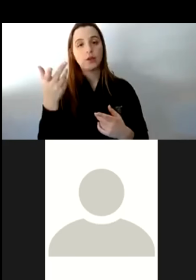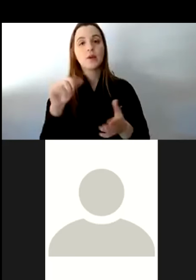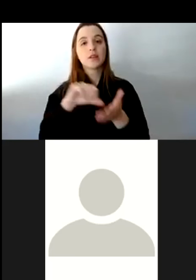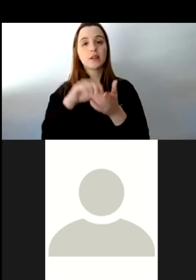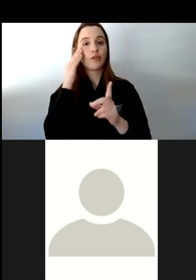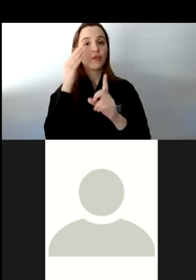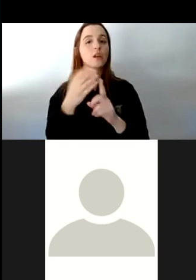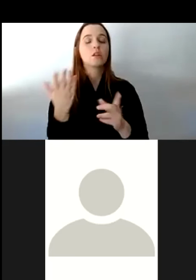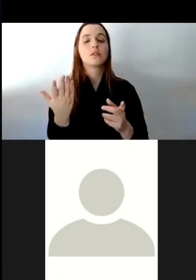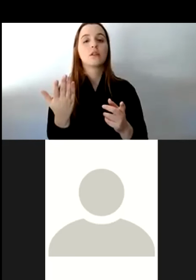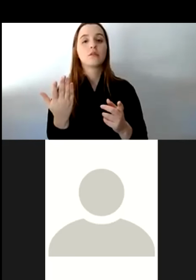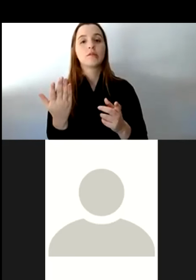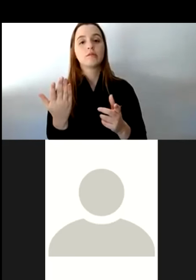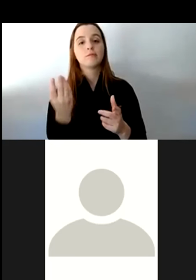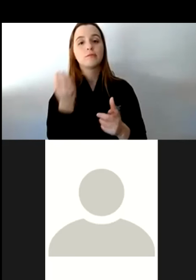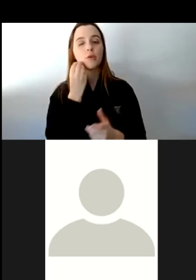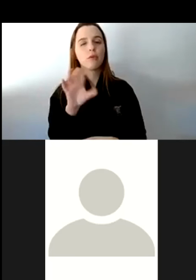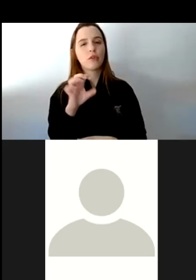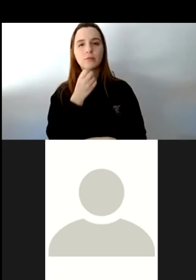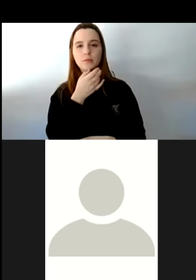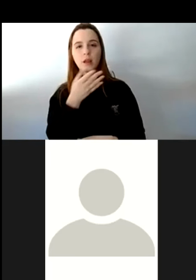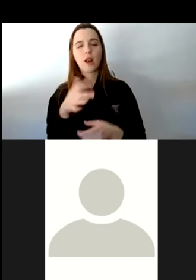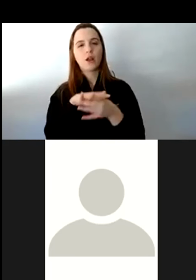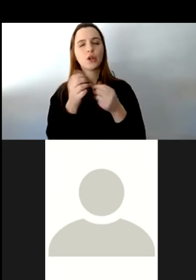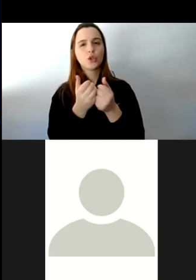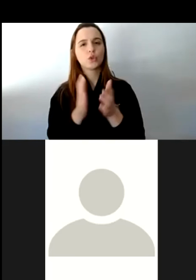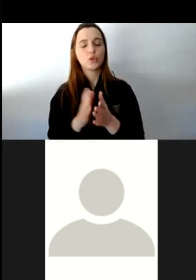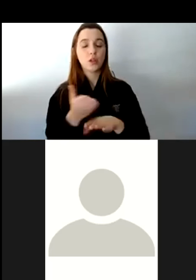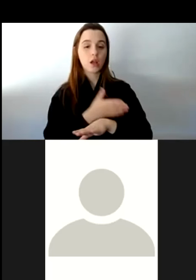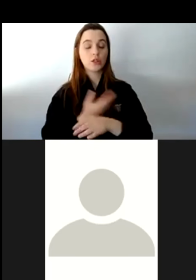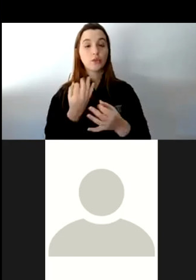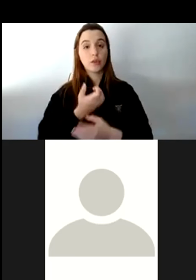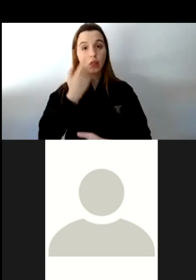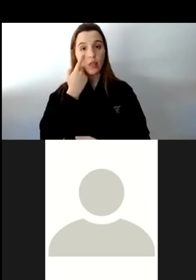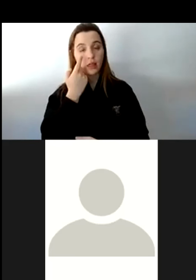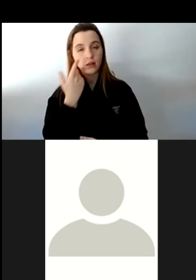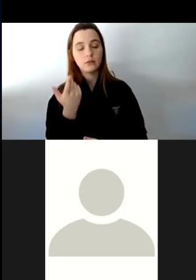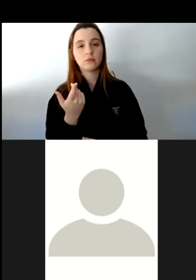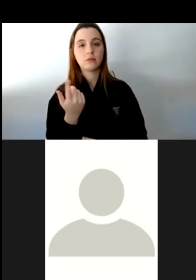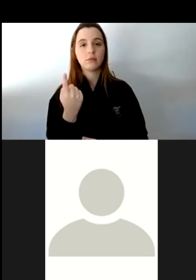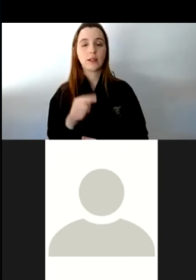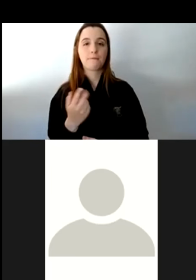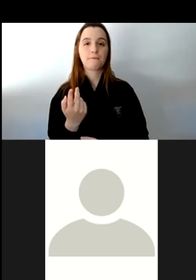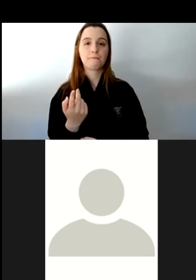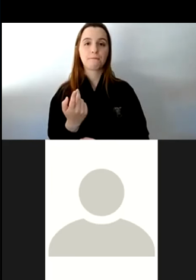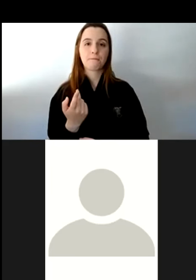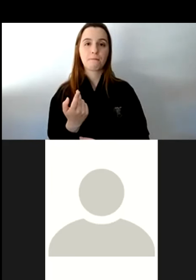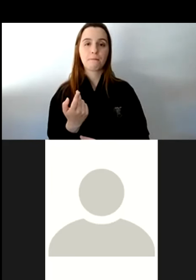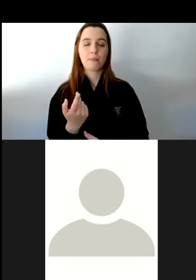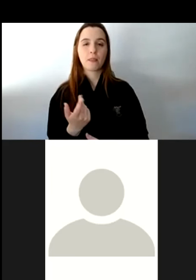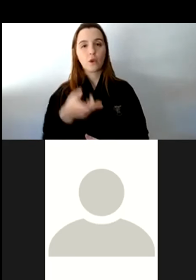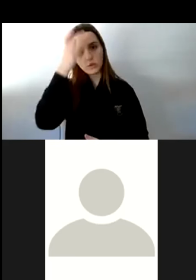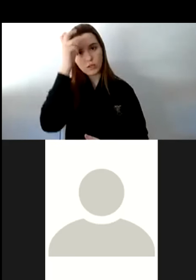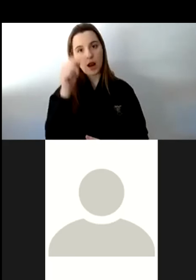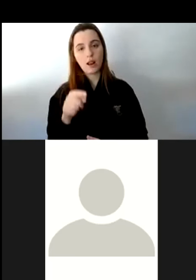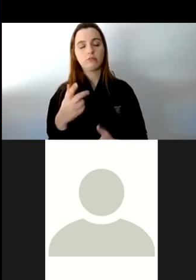este enquadramento e todas estas áreas que foram identificadas têm por trás a identificação deste conceito. E